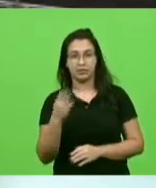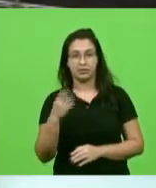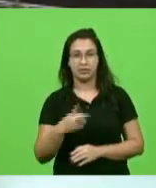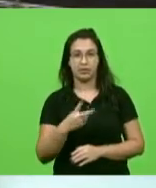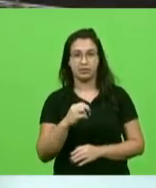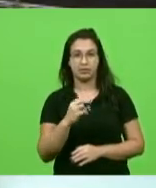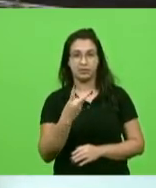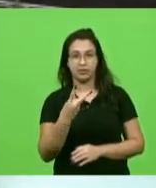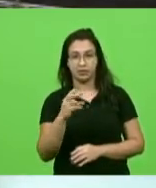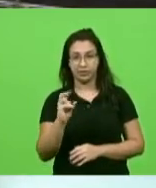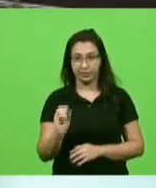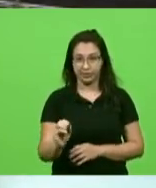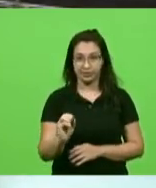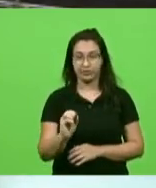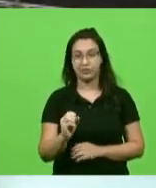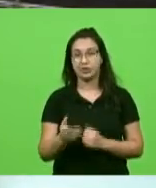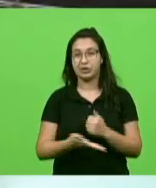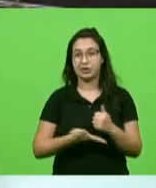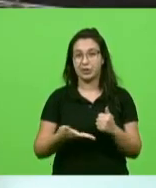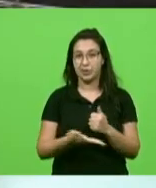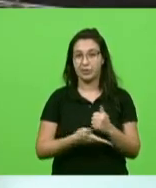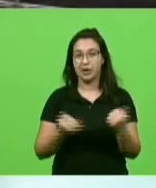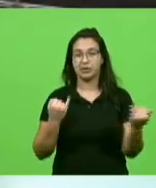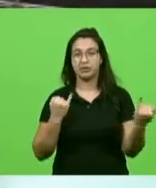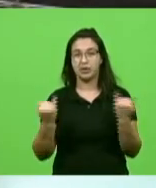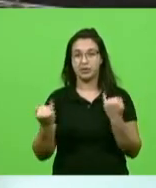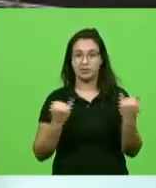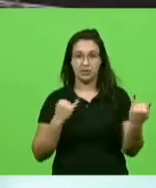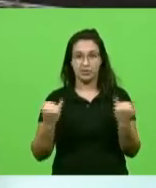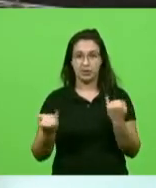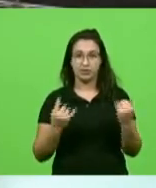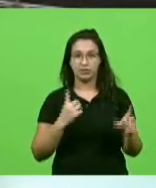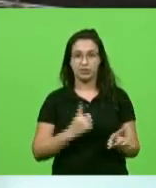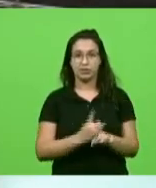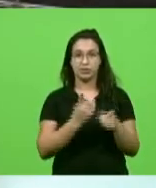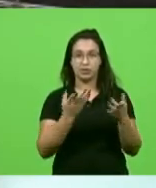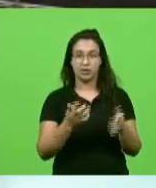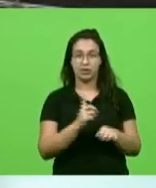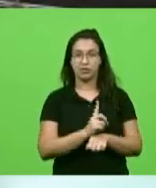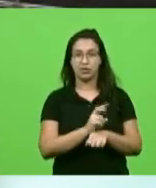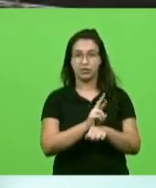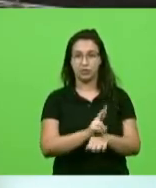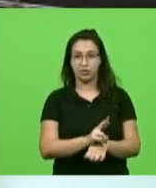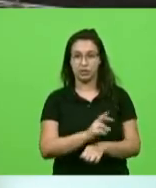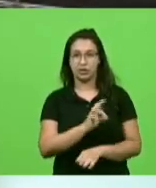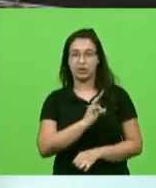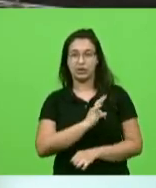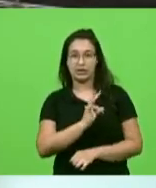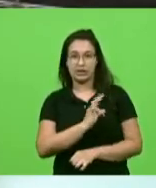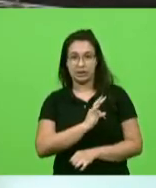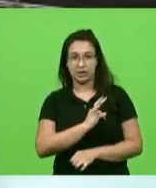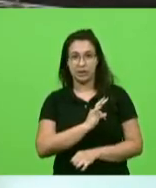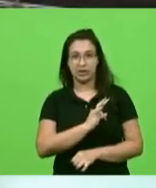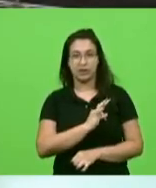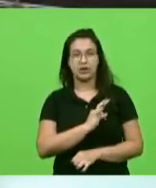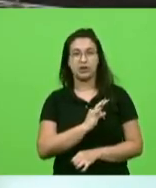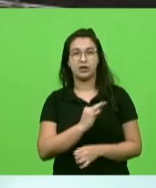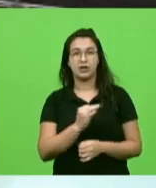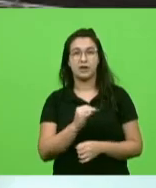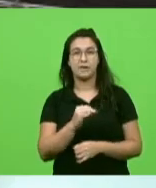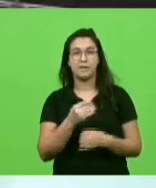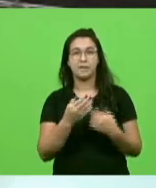20 compra informar com base nas informações levantadas pela diretoria técnica relacionada diretamente as